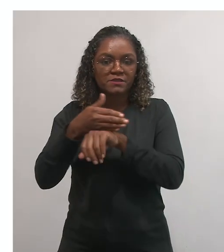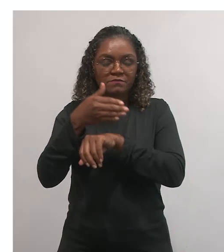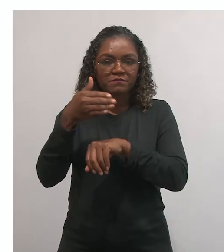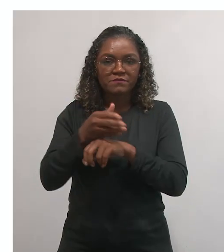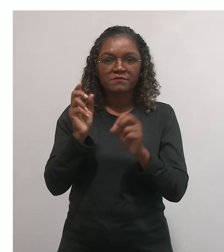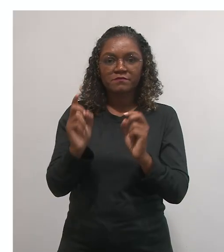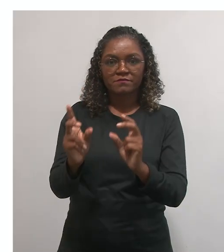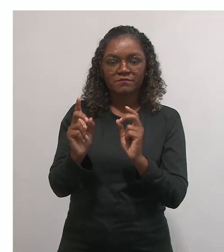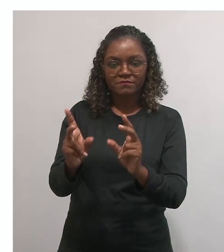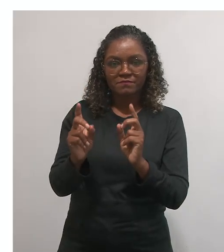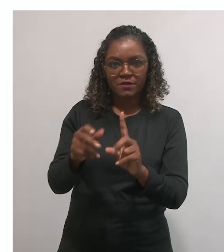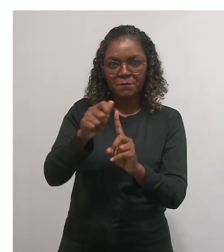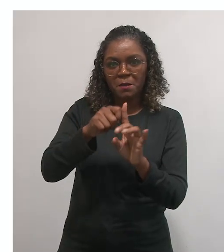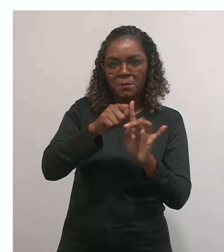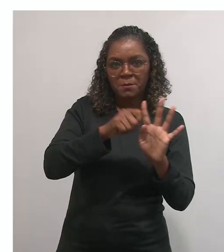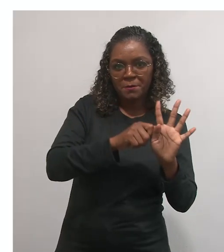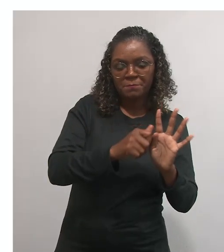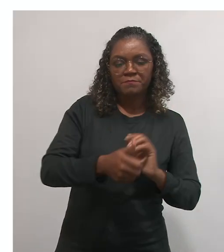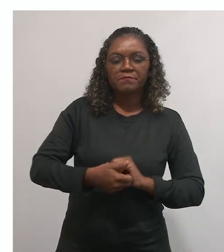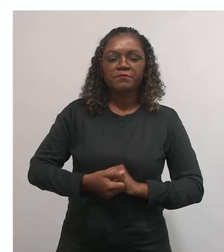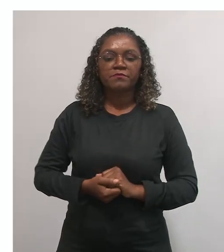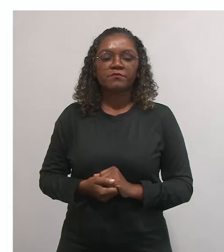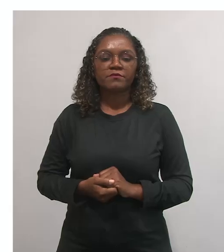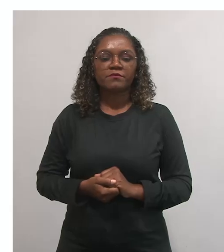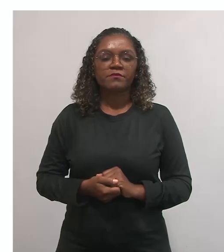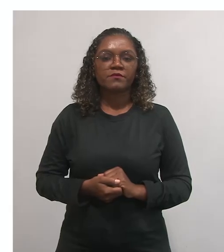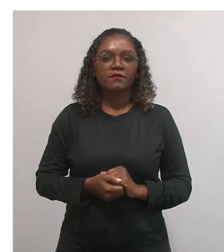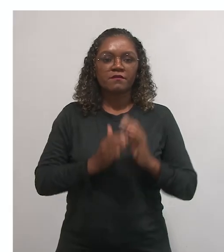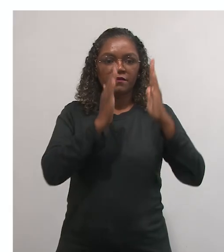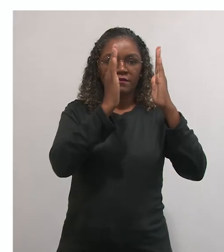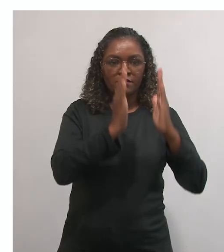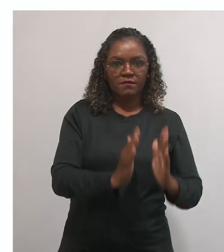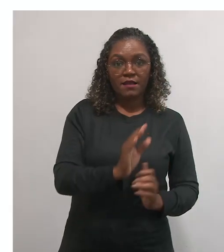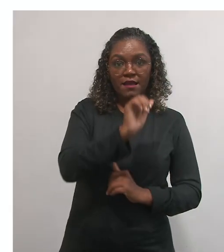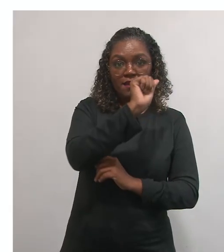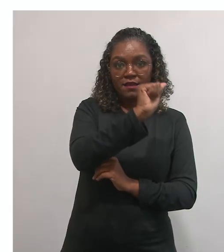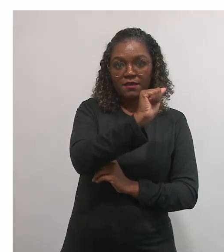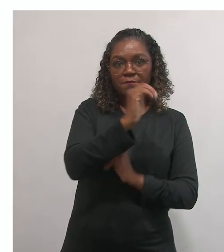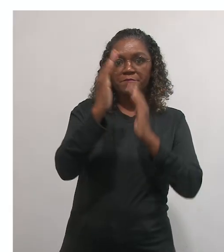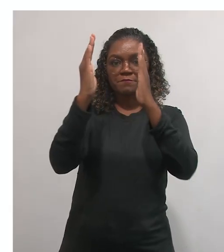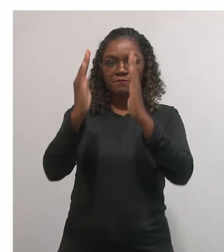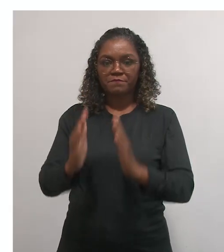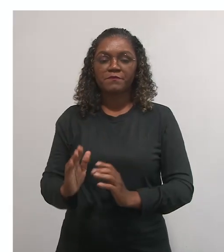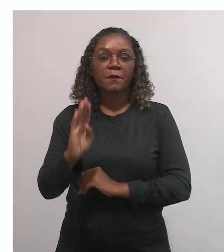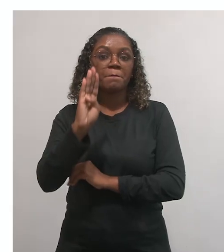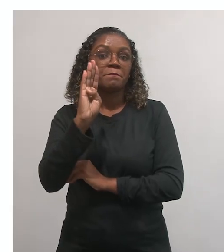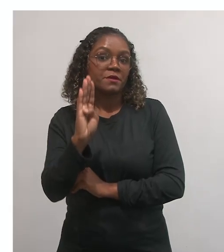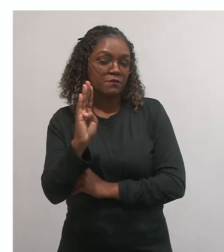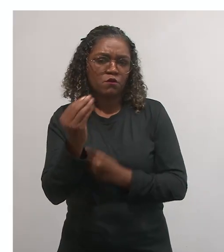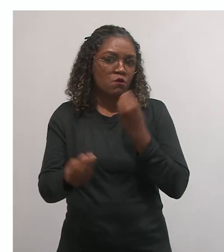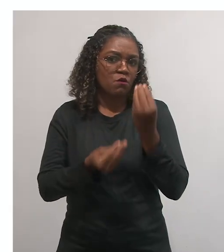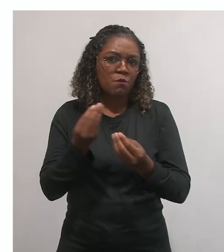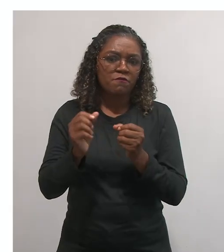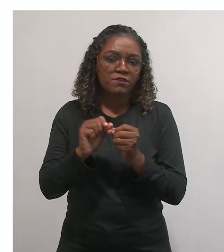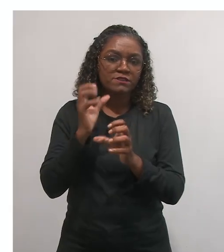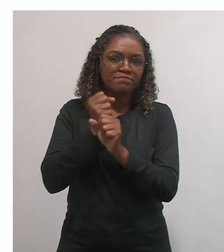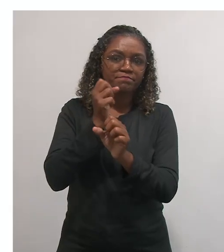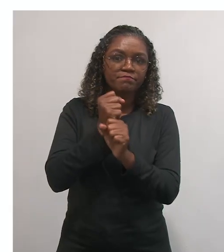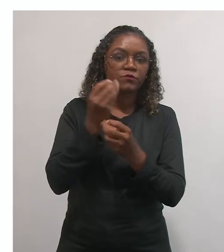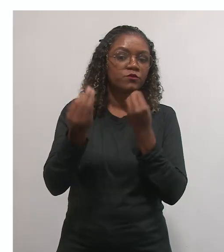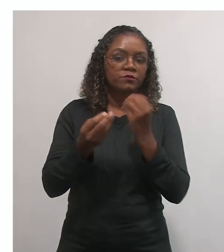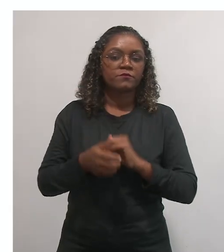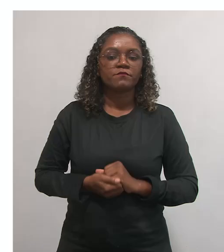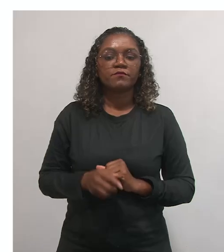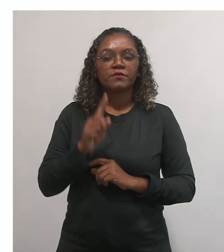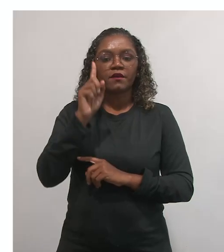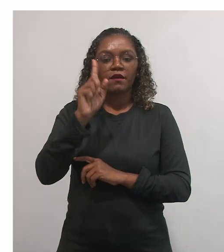dos produtos decimal a coluna B como que eu faço e esse cálculo então eu